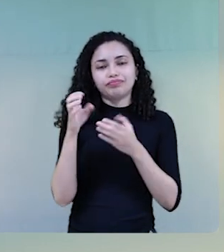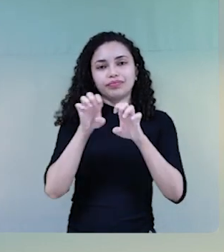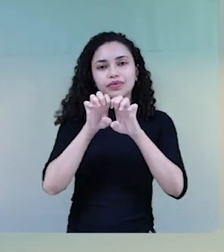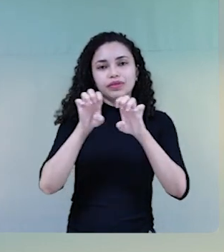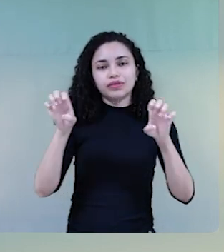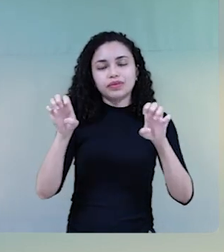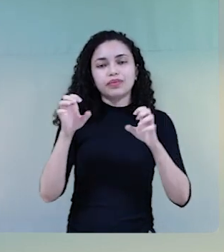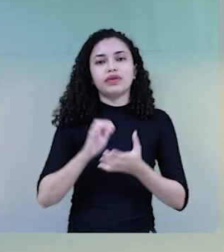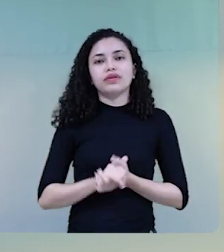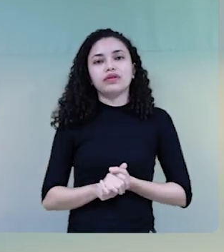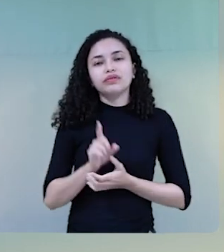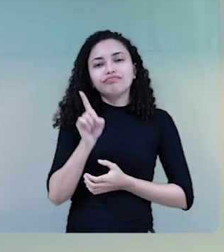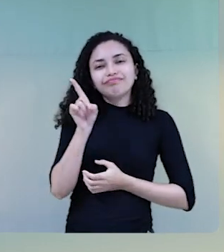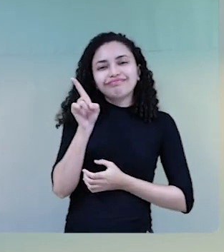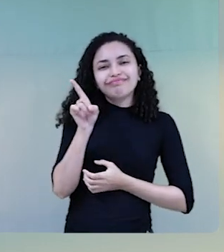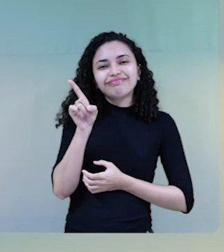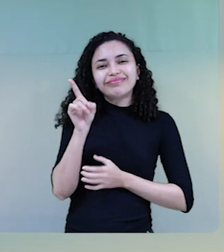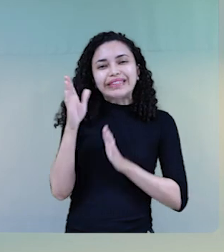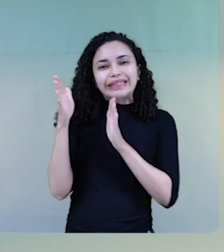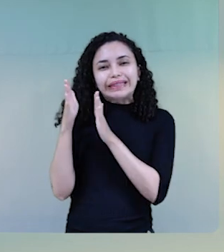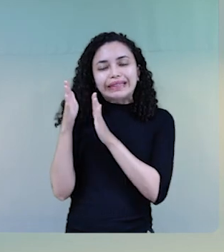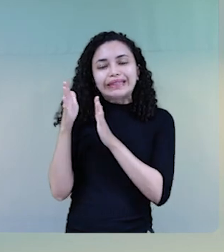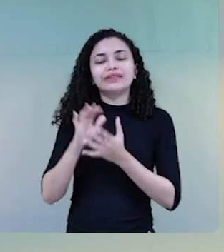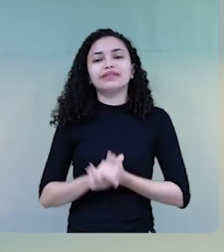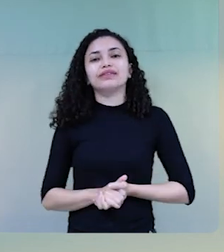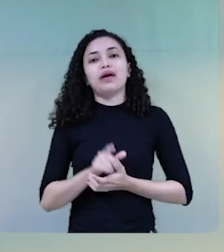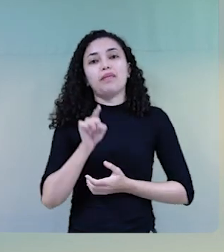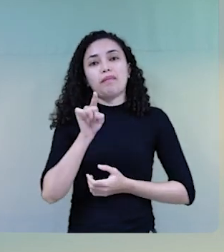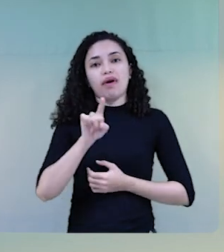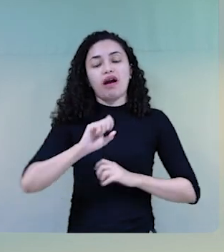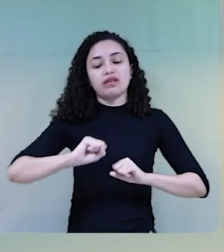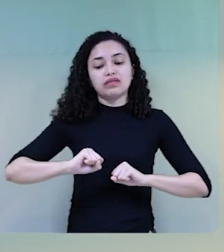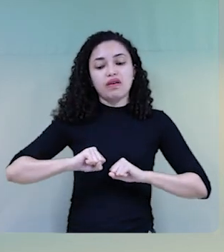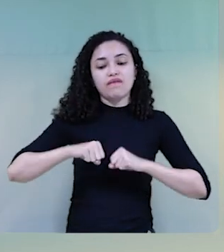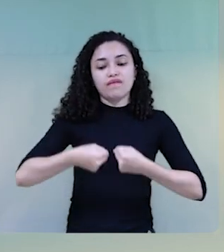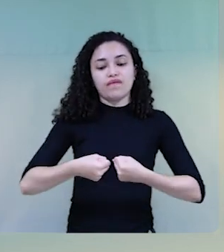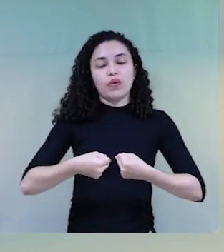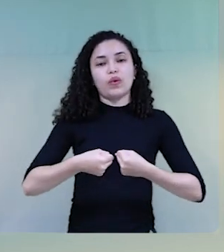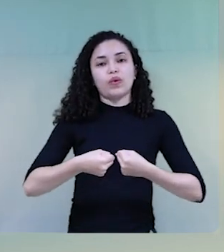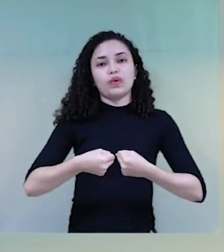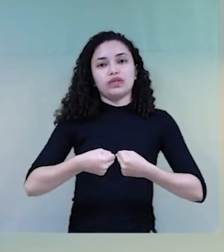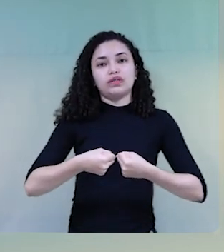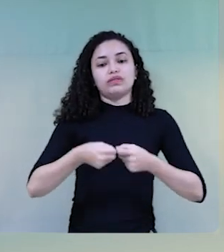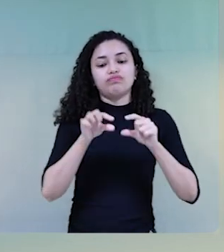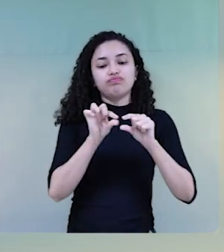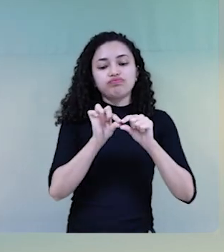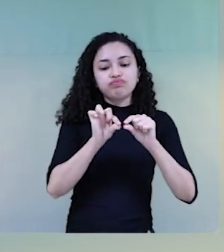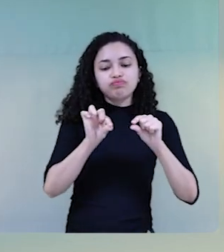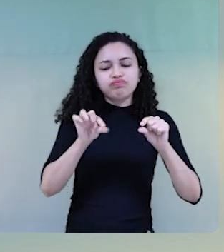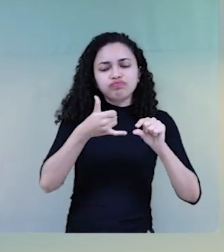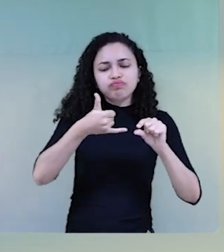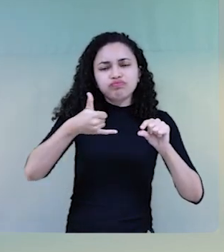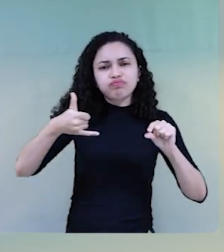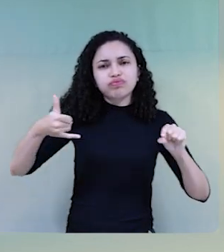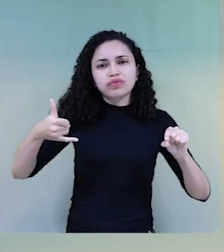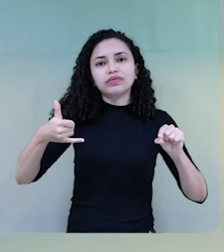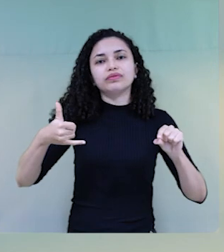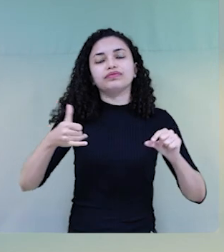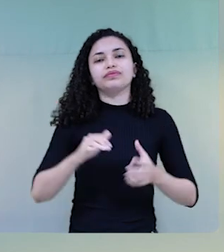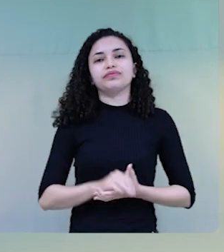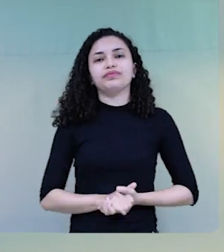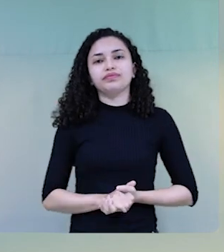bem no cantinho, mas eu falo para você. Força magnética atuante em fios, ela vai ser equivalente ao quê? Ao B seno de